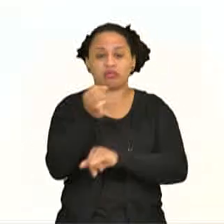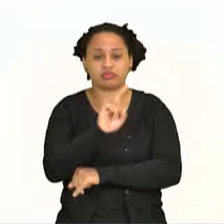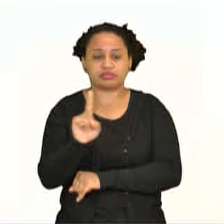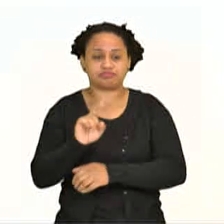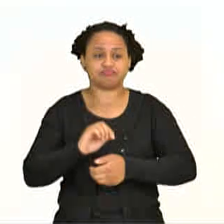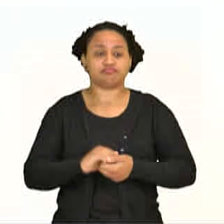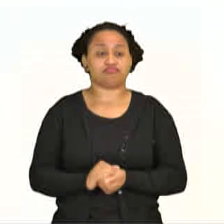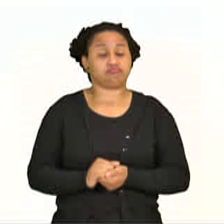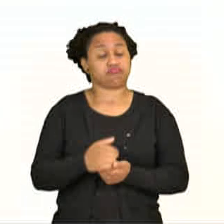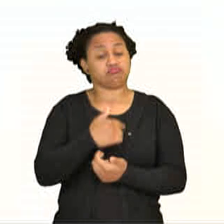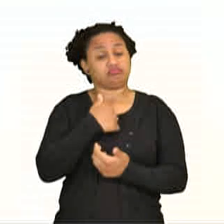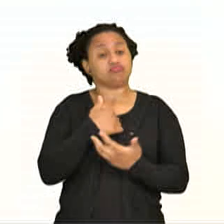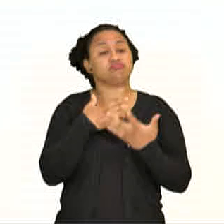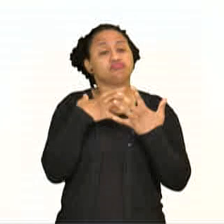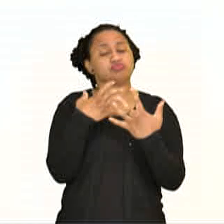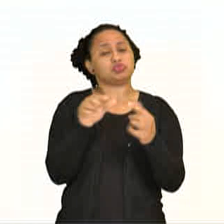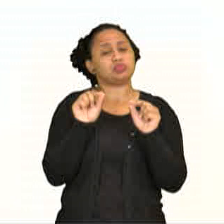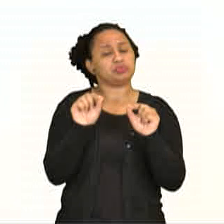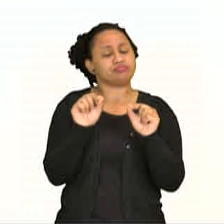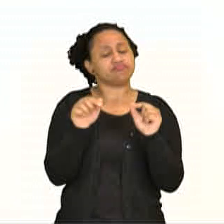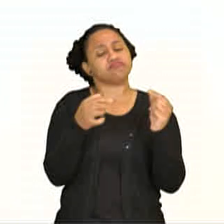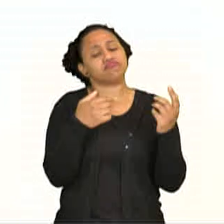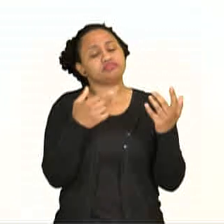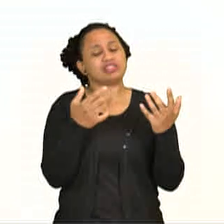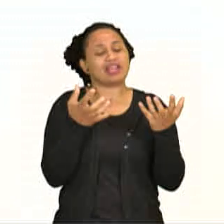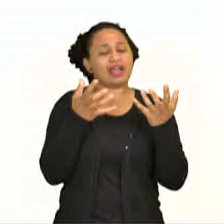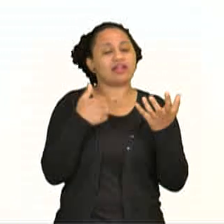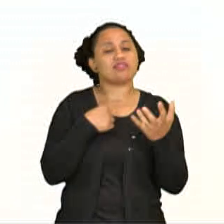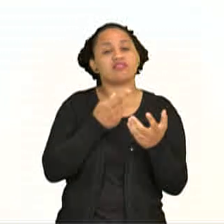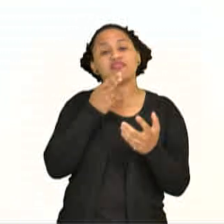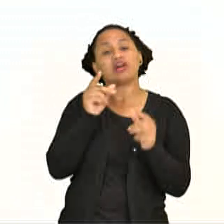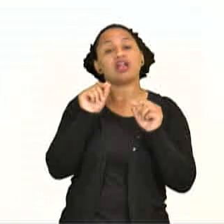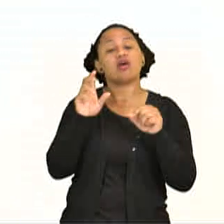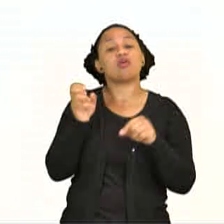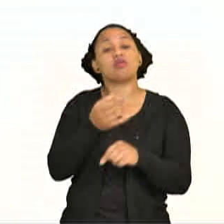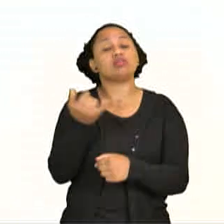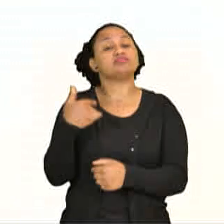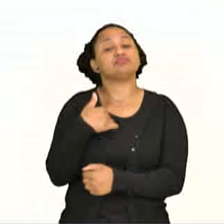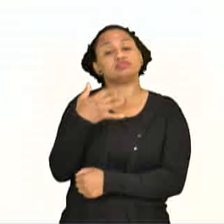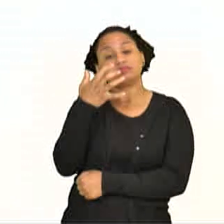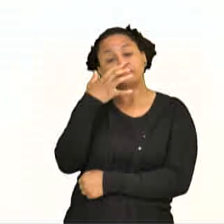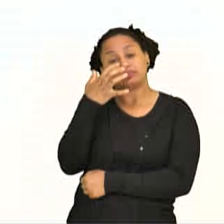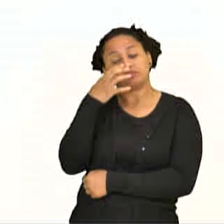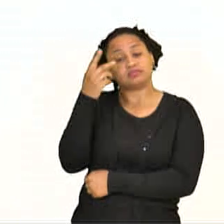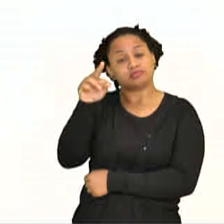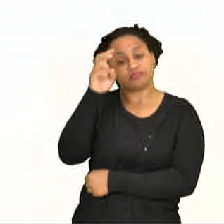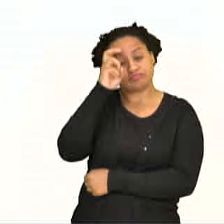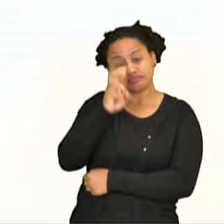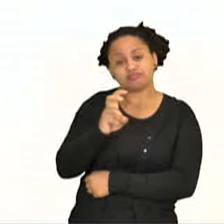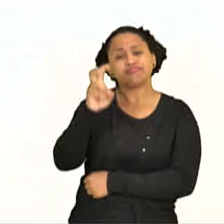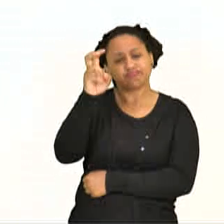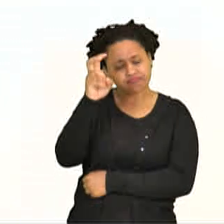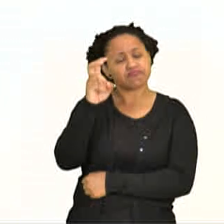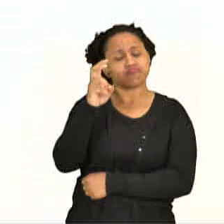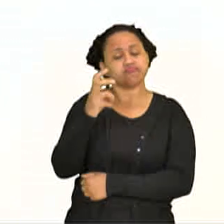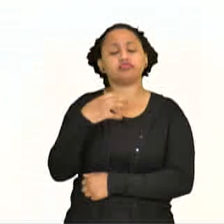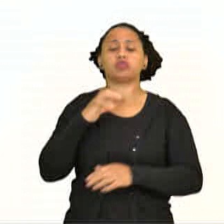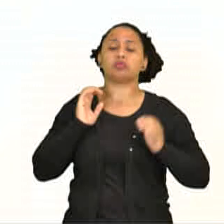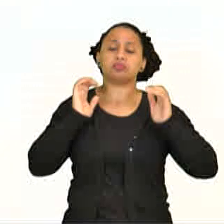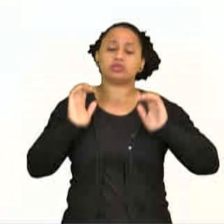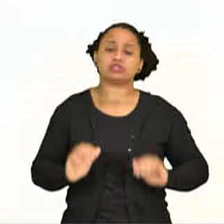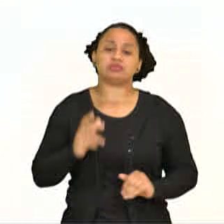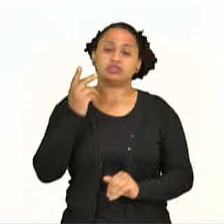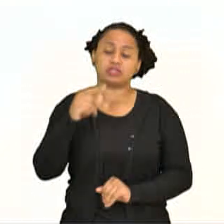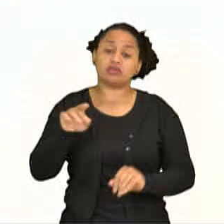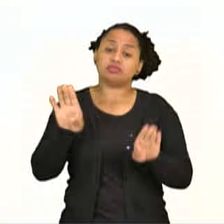Eu estou impelido a lhe dizer o quanto vim admirar o seu intelecto, o seu ímpeto e a